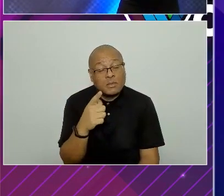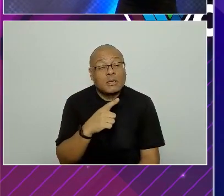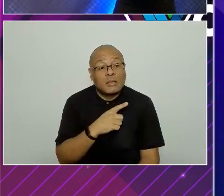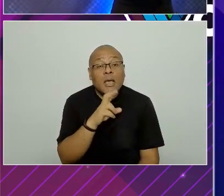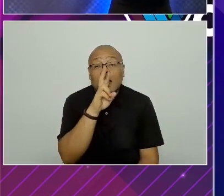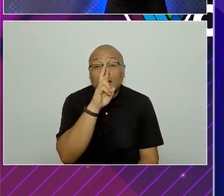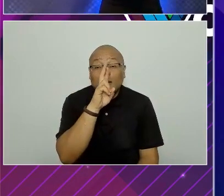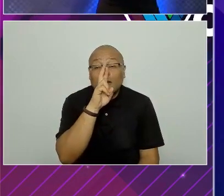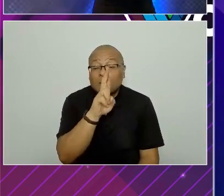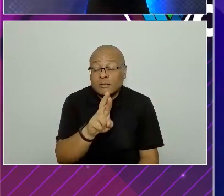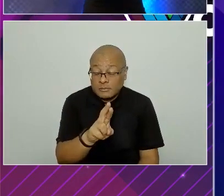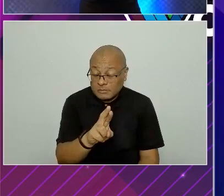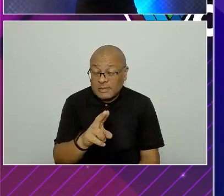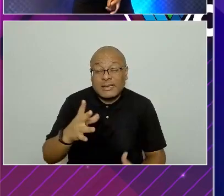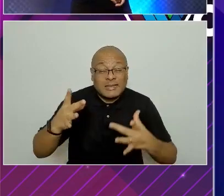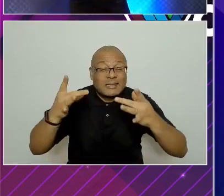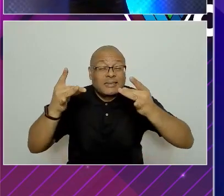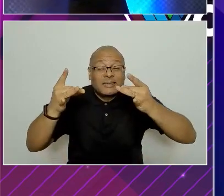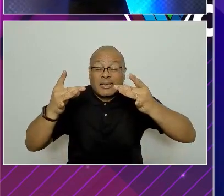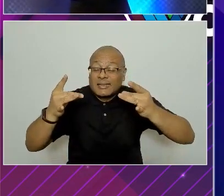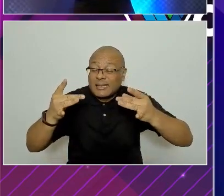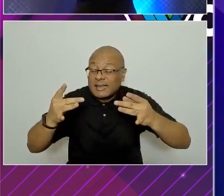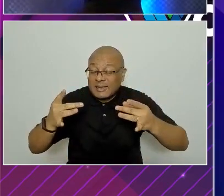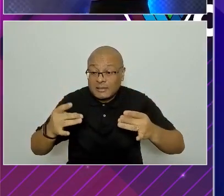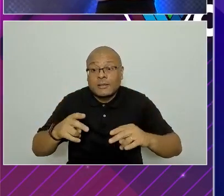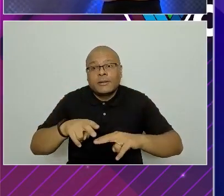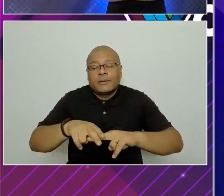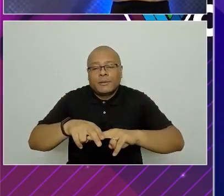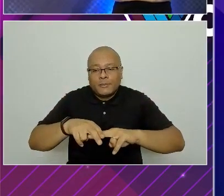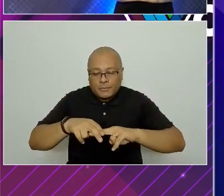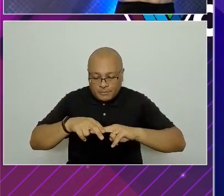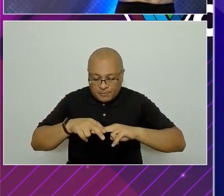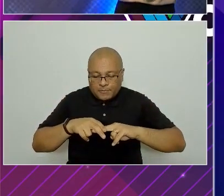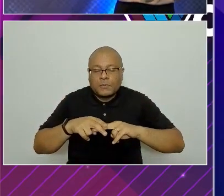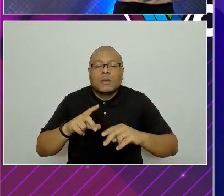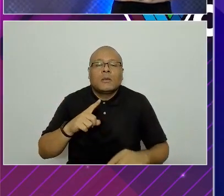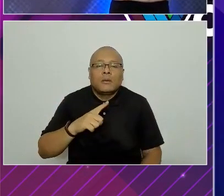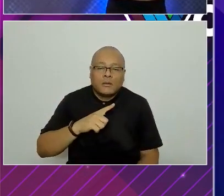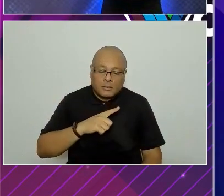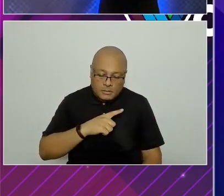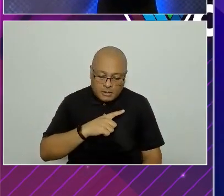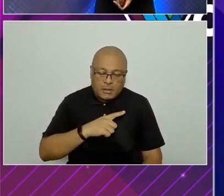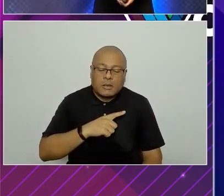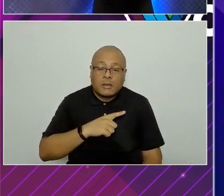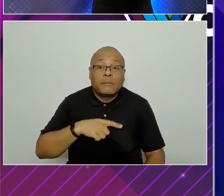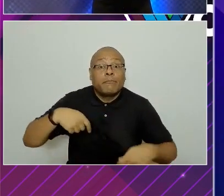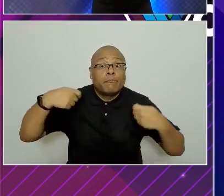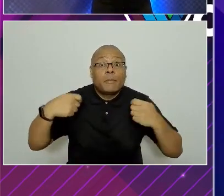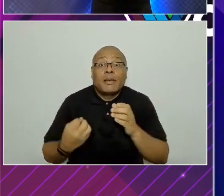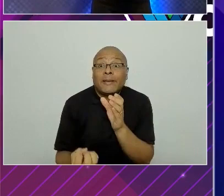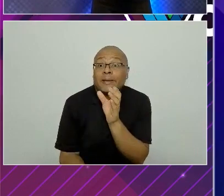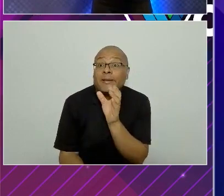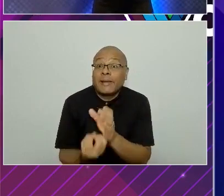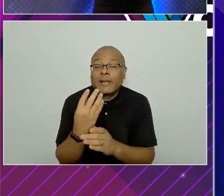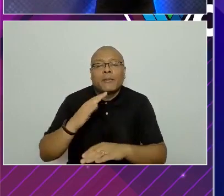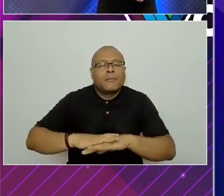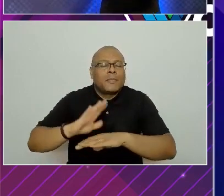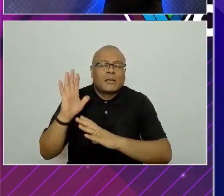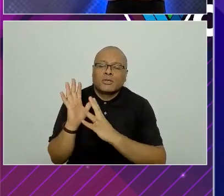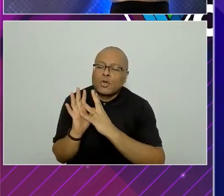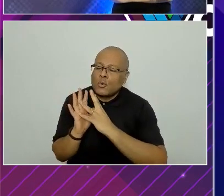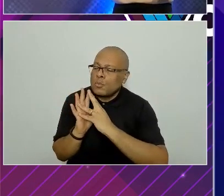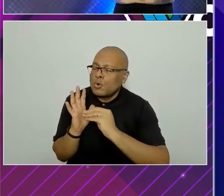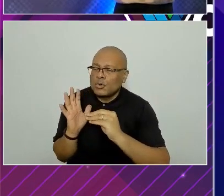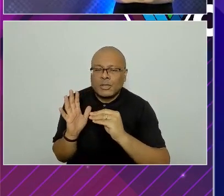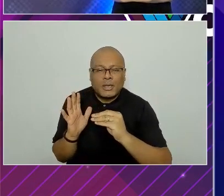resposta mais refinada possível para mim. Por isso que vem essa necessidade de criação de mais modelos que refinem